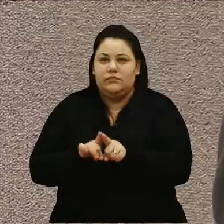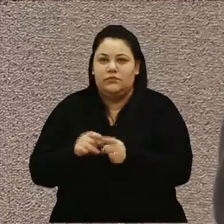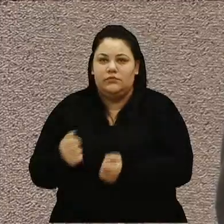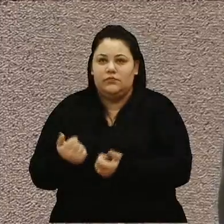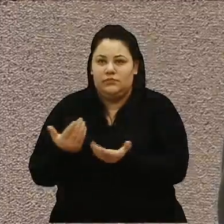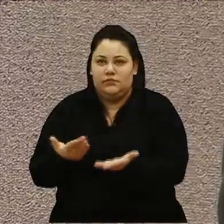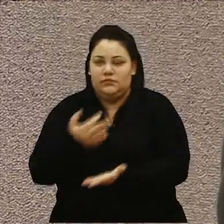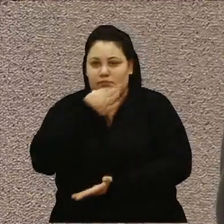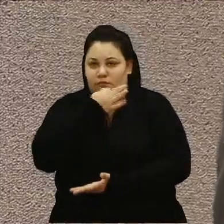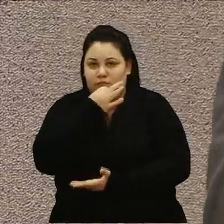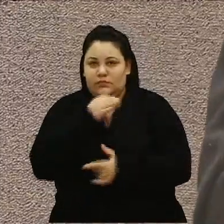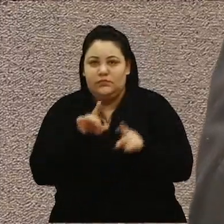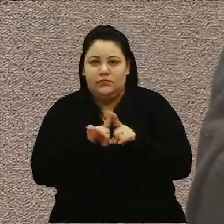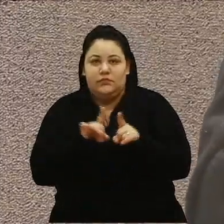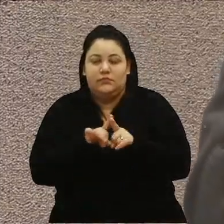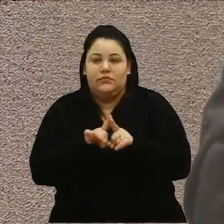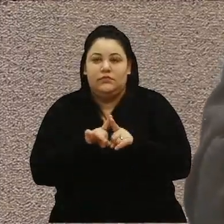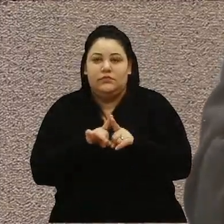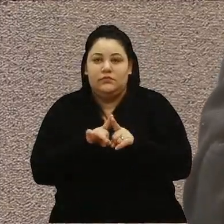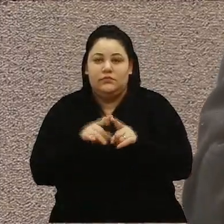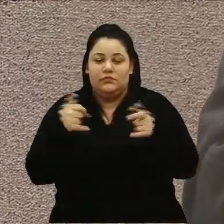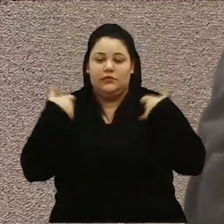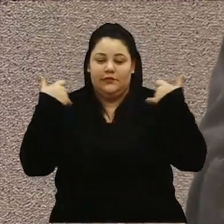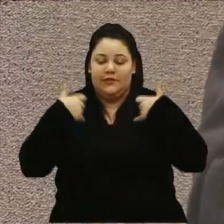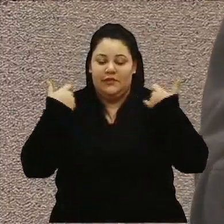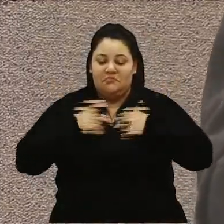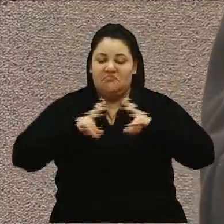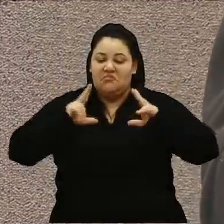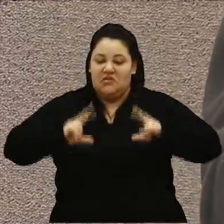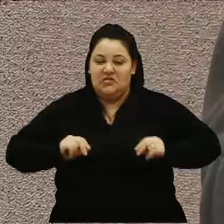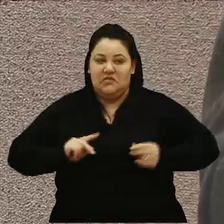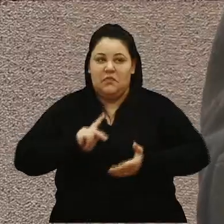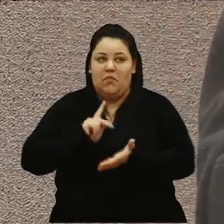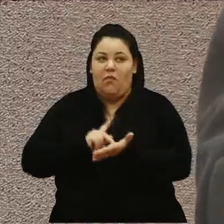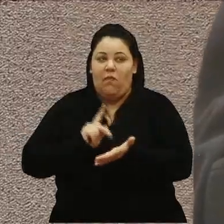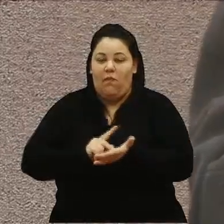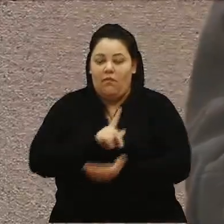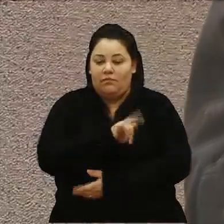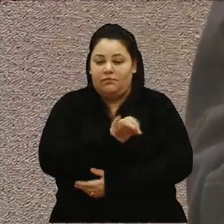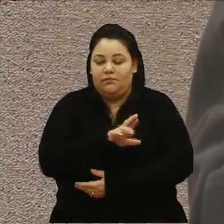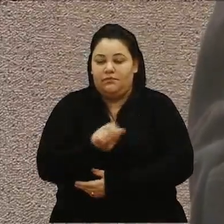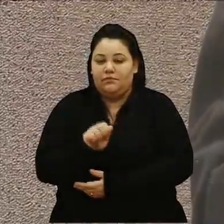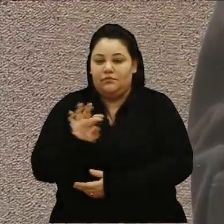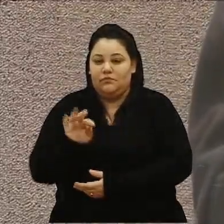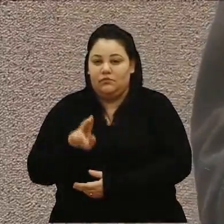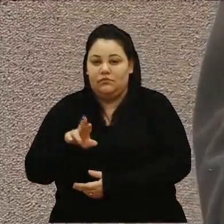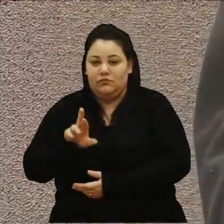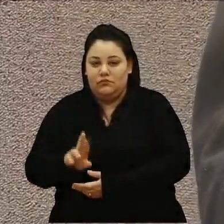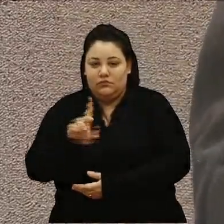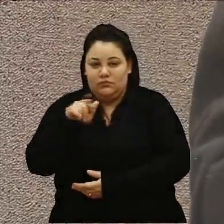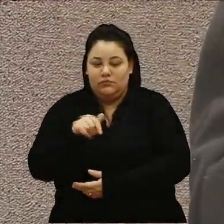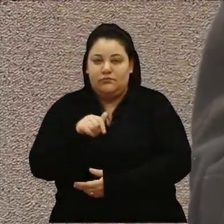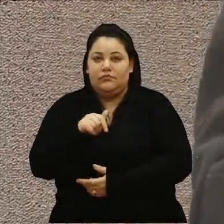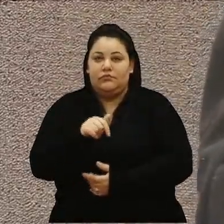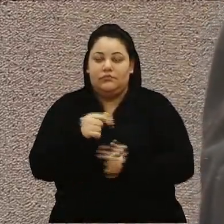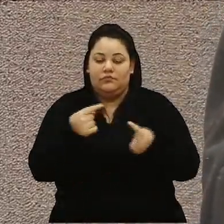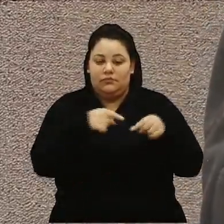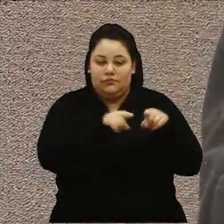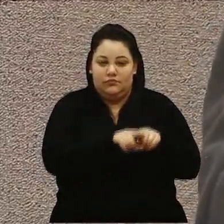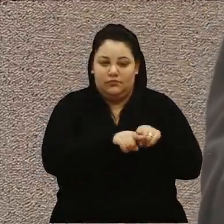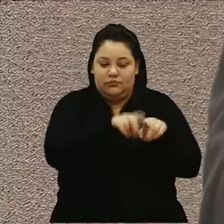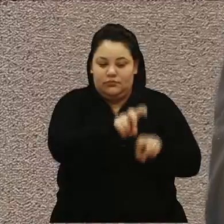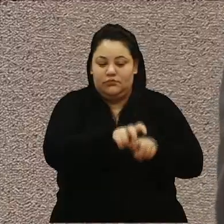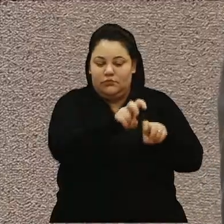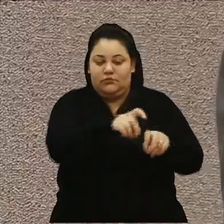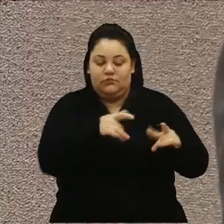um aniversário mais que merecido, né? A Giratur, que é uma das parceiras do Agrofraterno, que ajuda